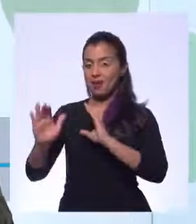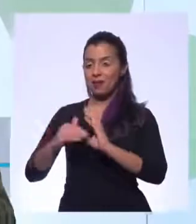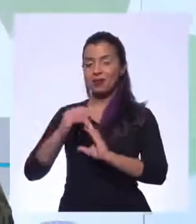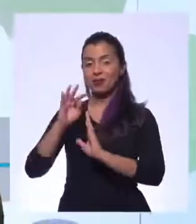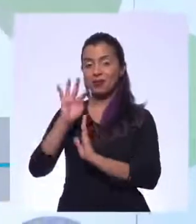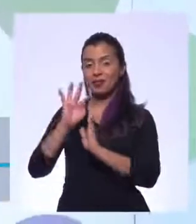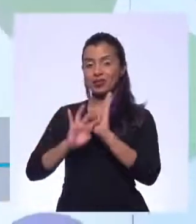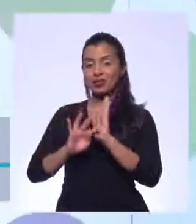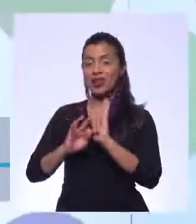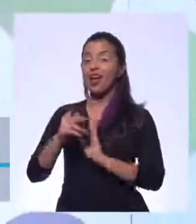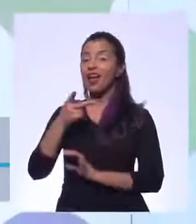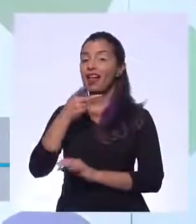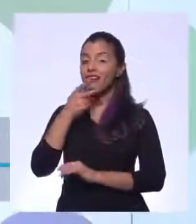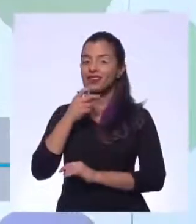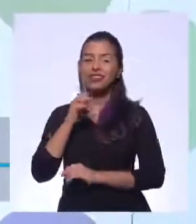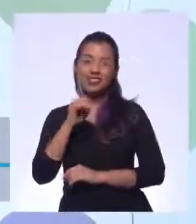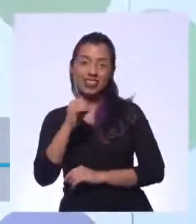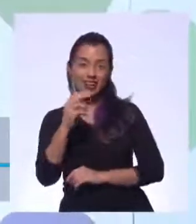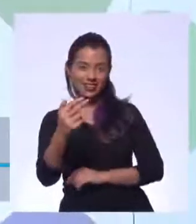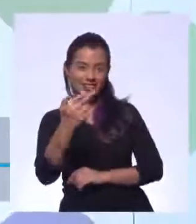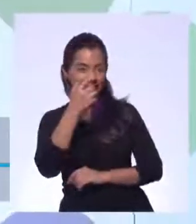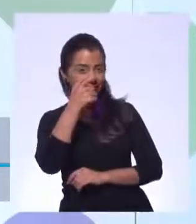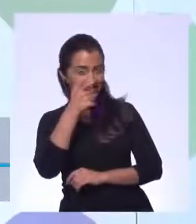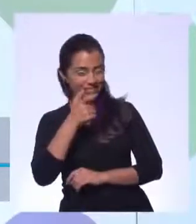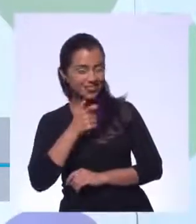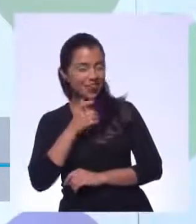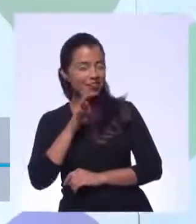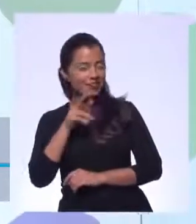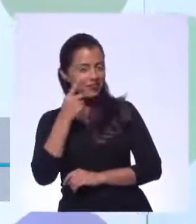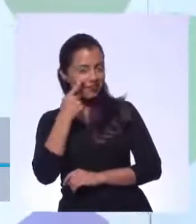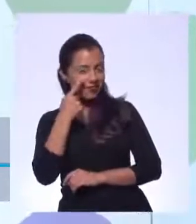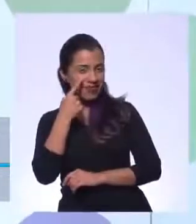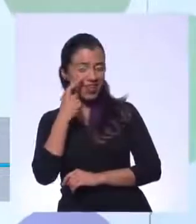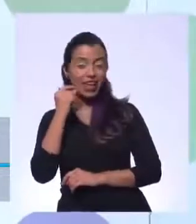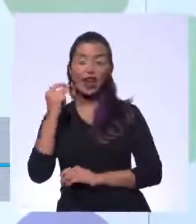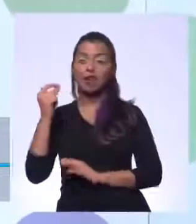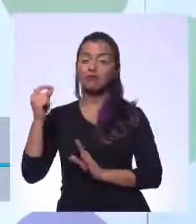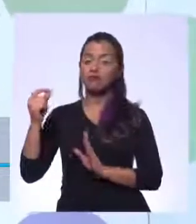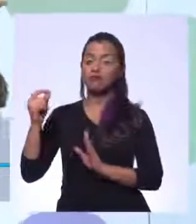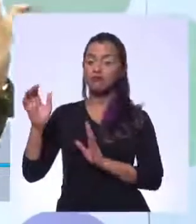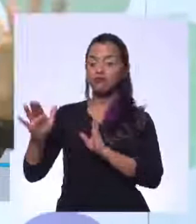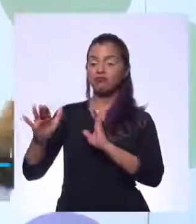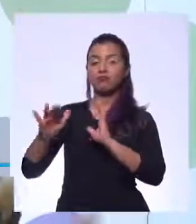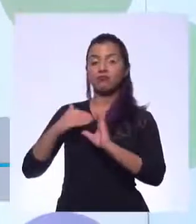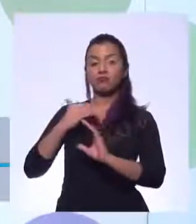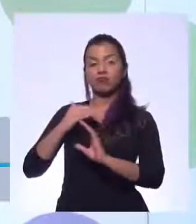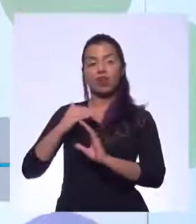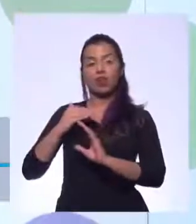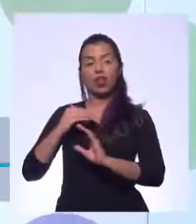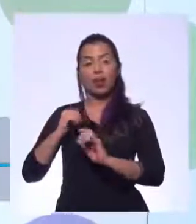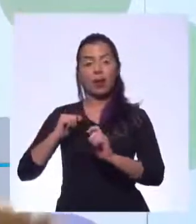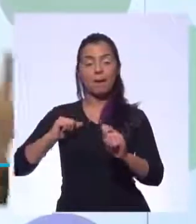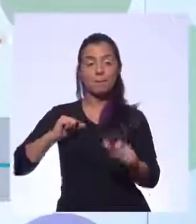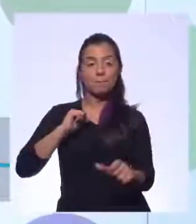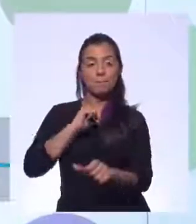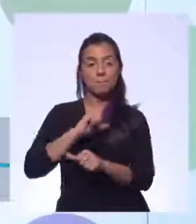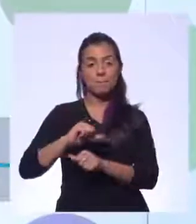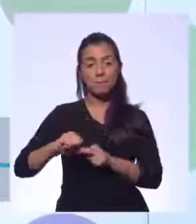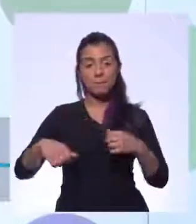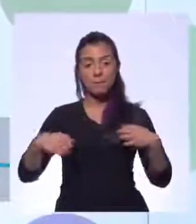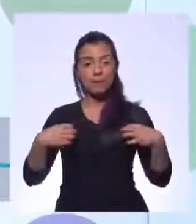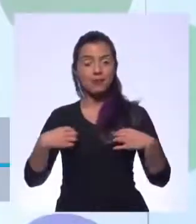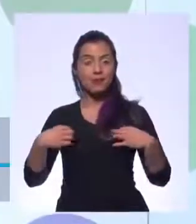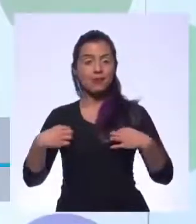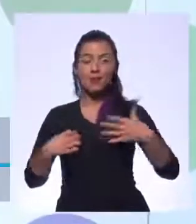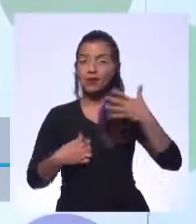ela colocou lá, se ela estiver vendo, ela vai falar, é verdade, que ela colocou aqui, repaginou o visual, ficou loira